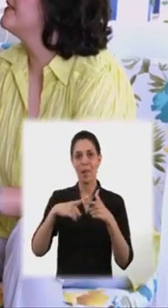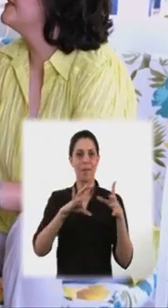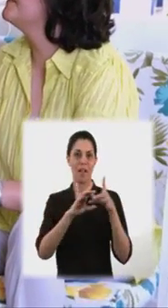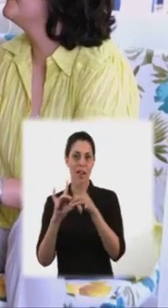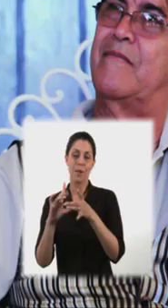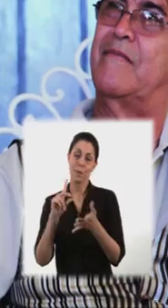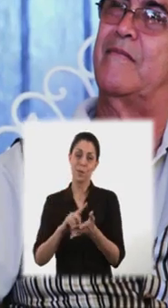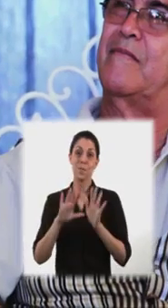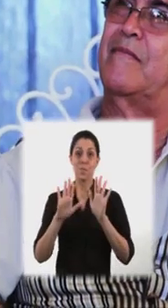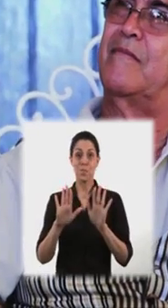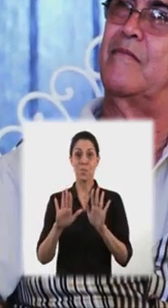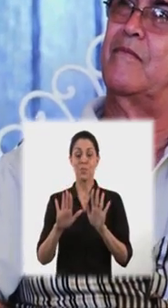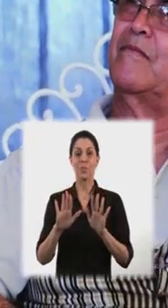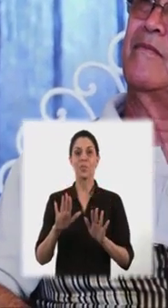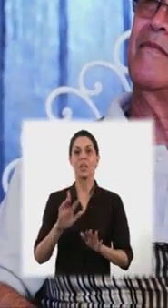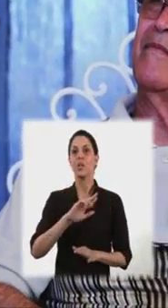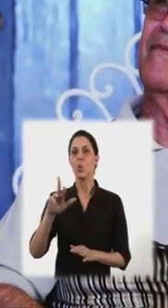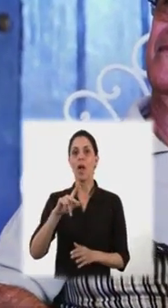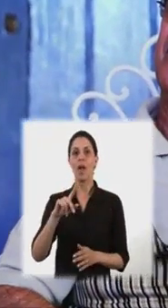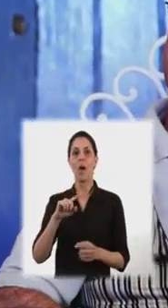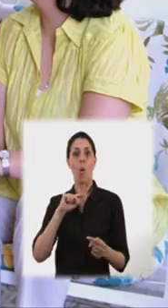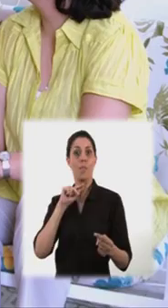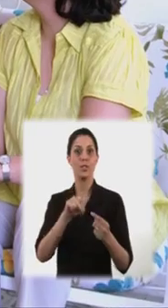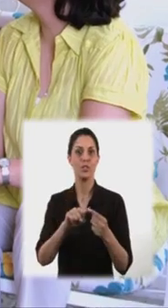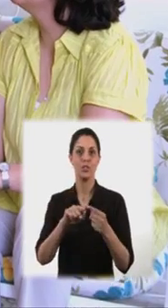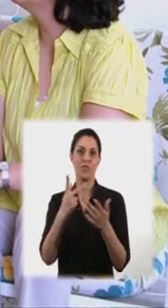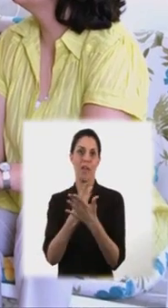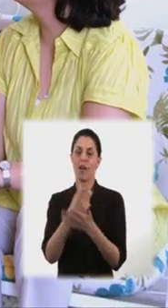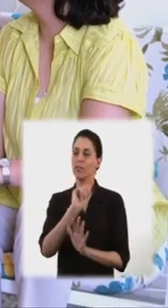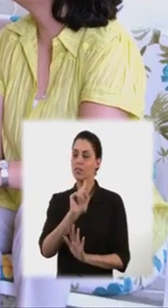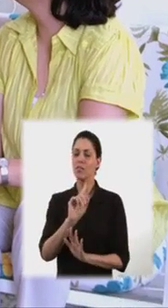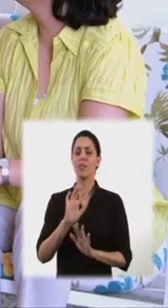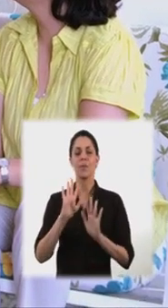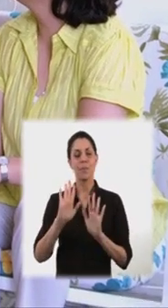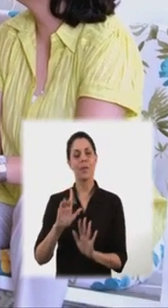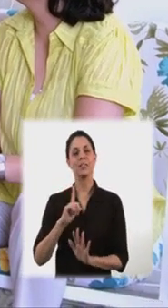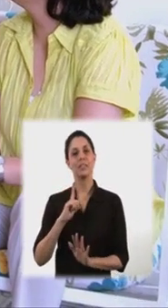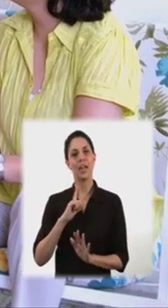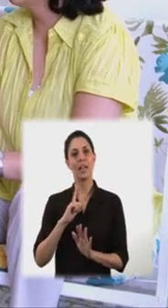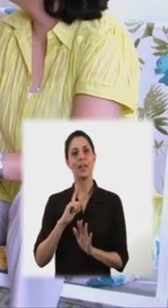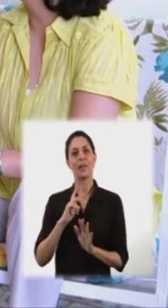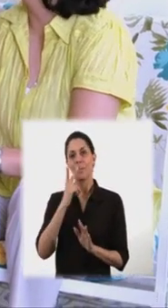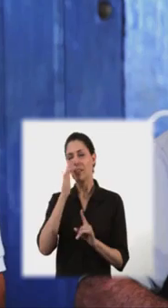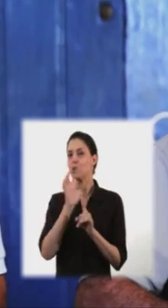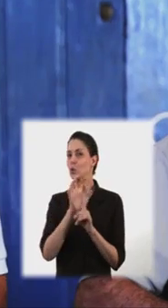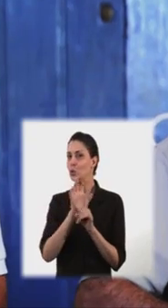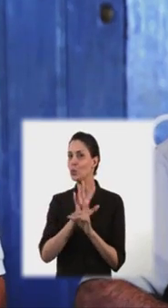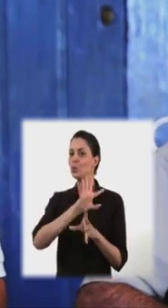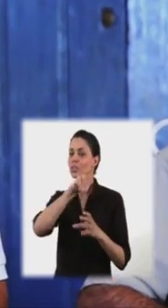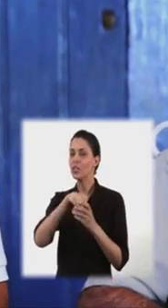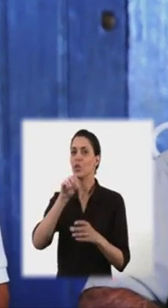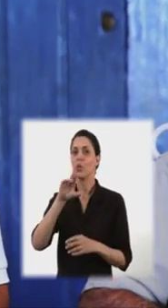e tudo mais, né? Mas não intencionalmente. Agora, existe um estilo dentro do cordel